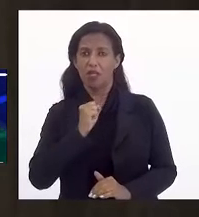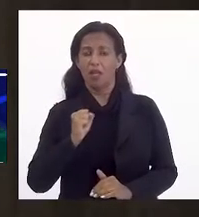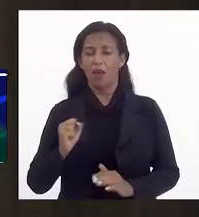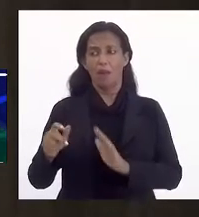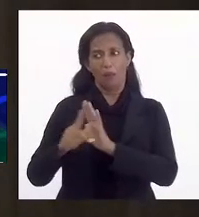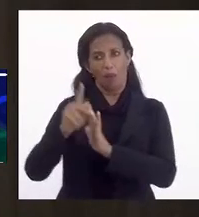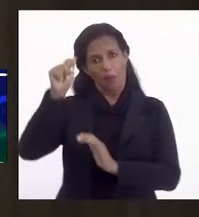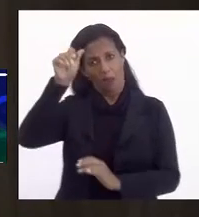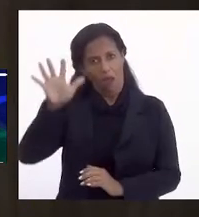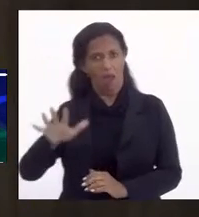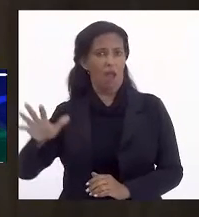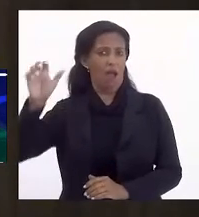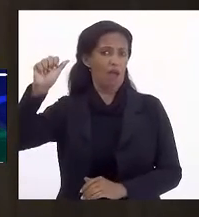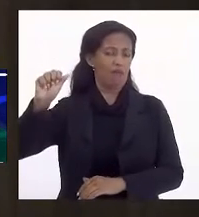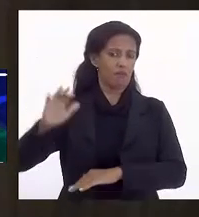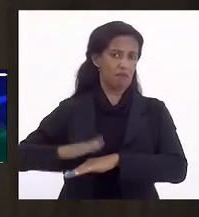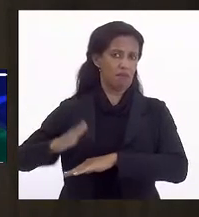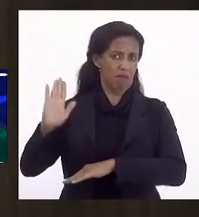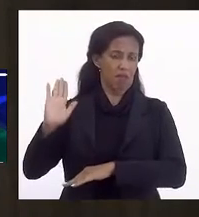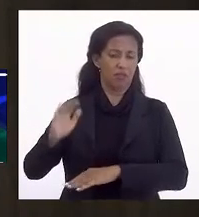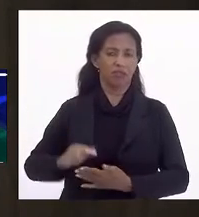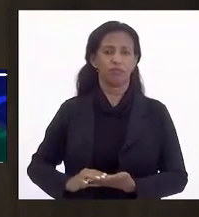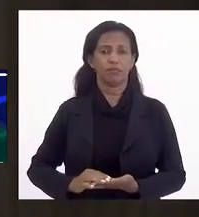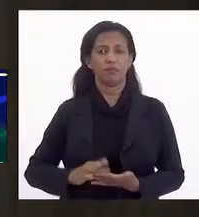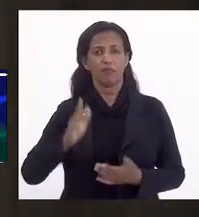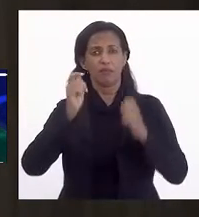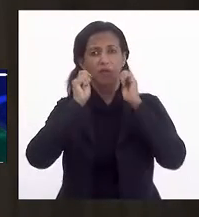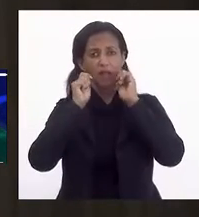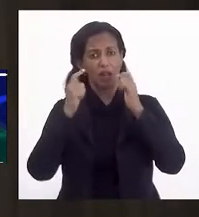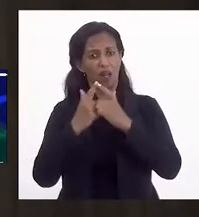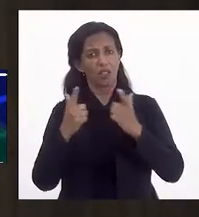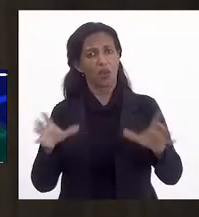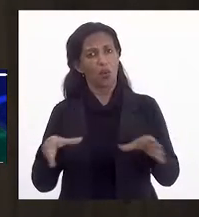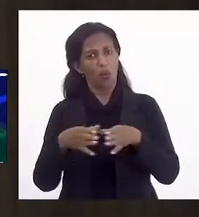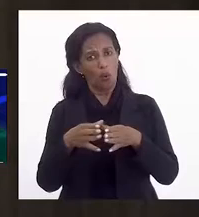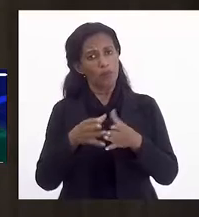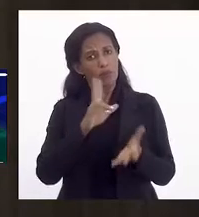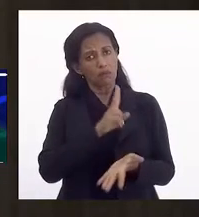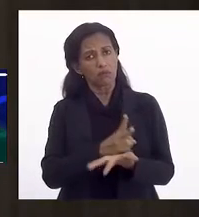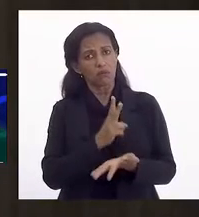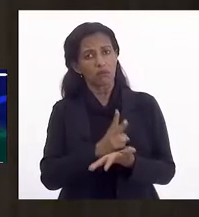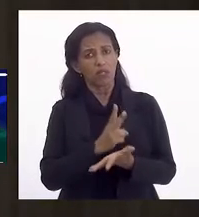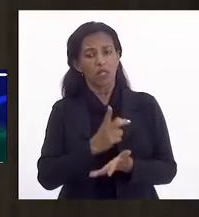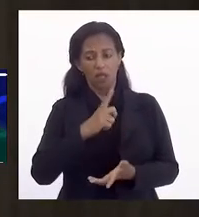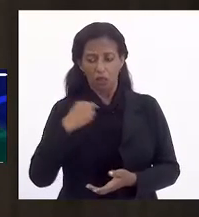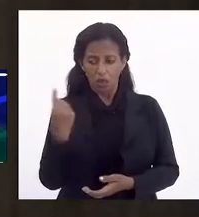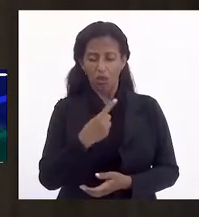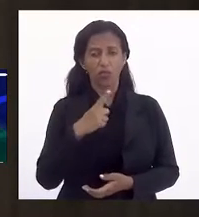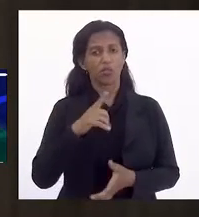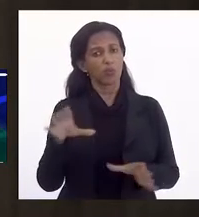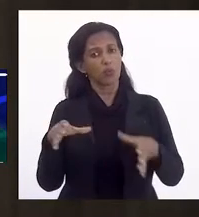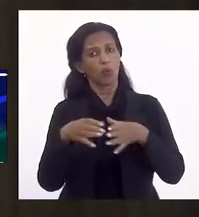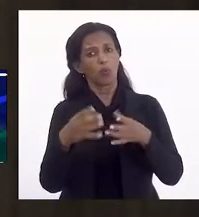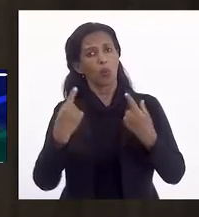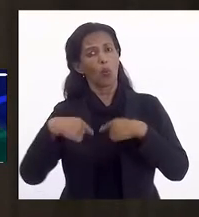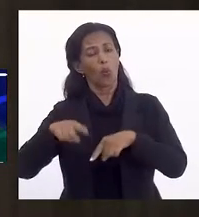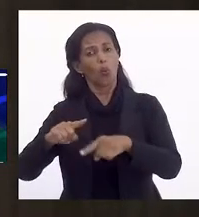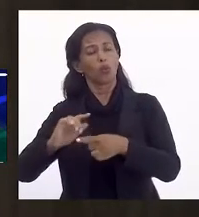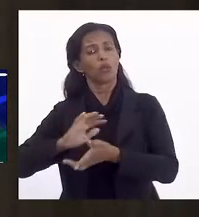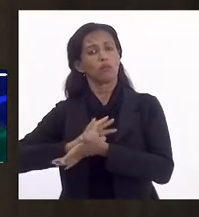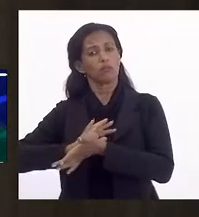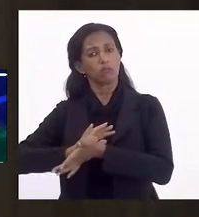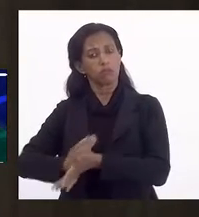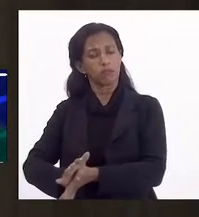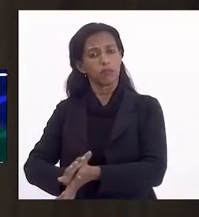africana. A Assembleia tem atuado, por exemplo, com a sua comissão permanente. Nós temos uma comissão permanente de combate às